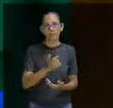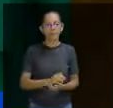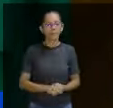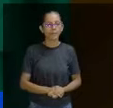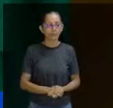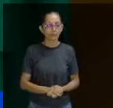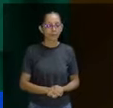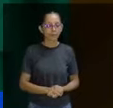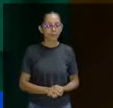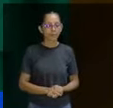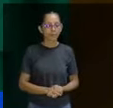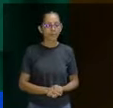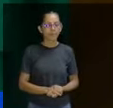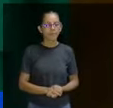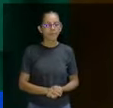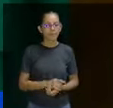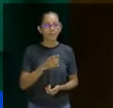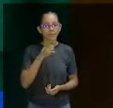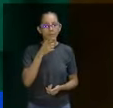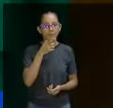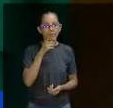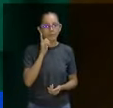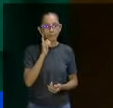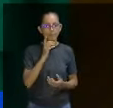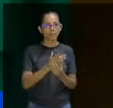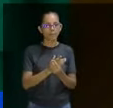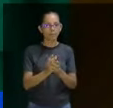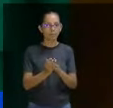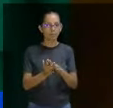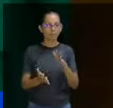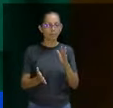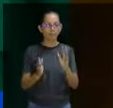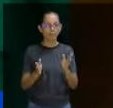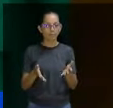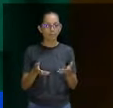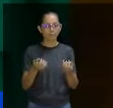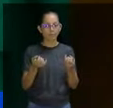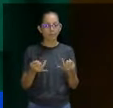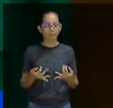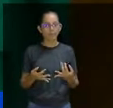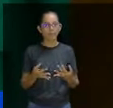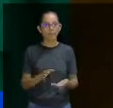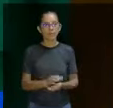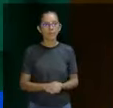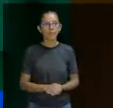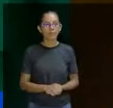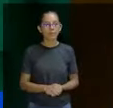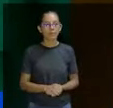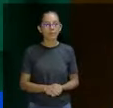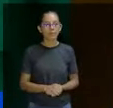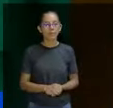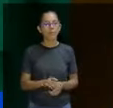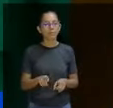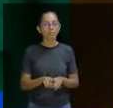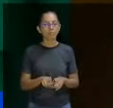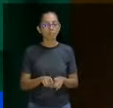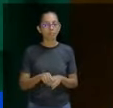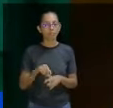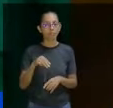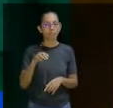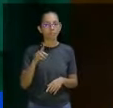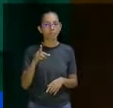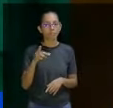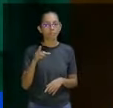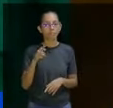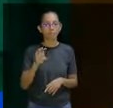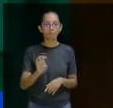às considerações trazidas ontem aos autos, pelo ilustre advogado, e em relação ao mérito, o MPE vai reiterar os termos